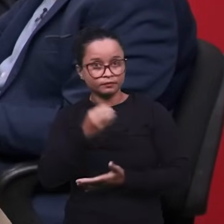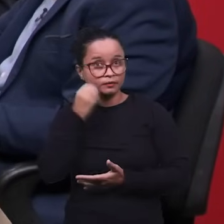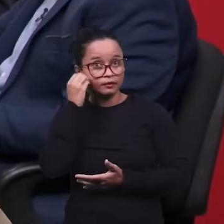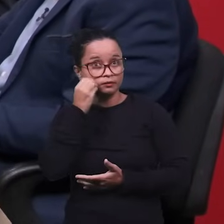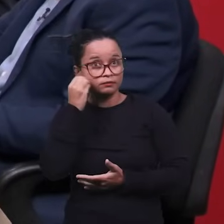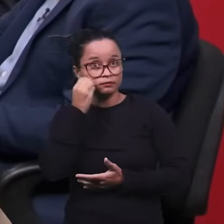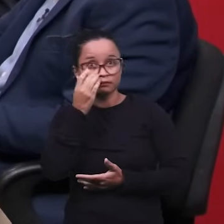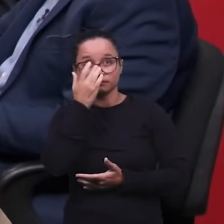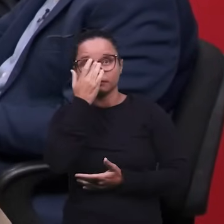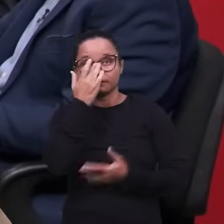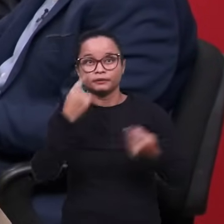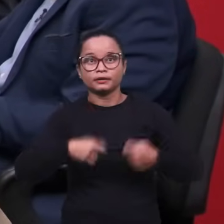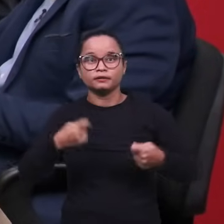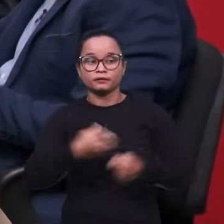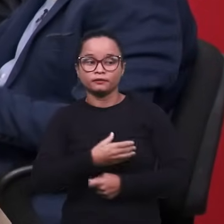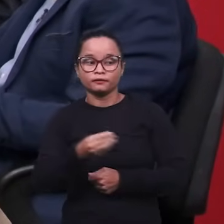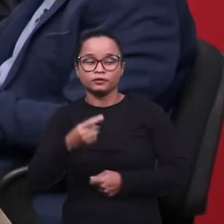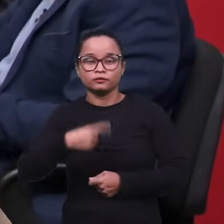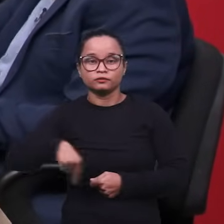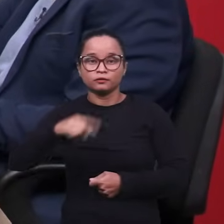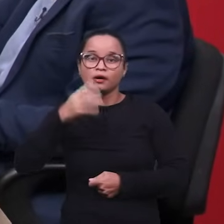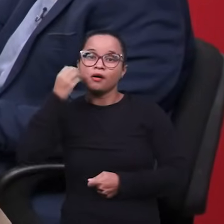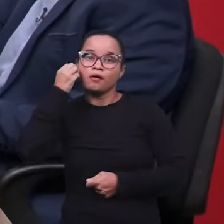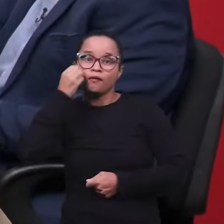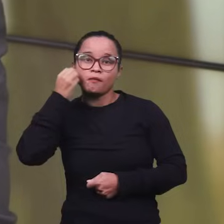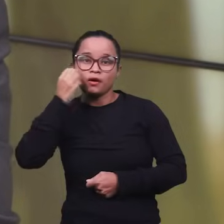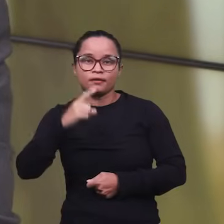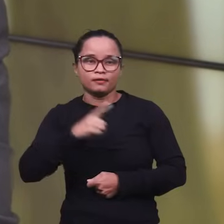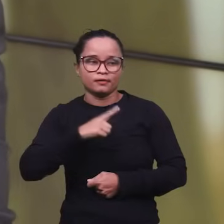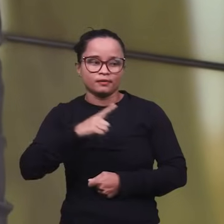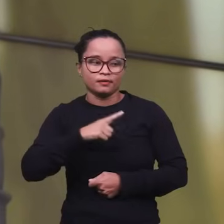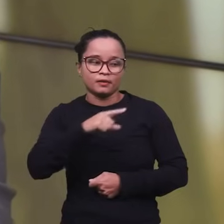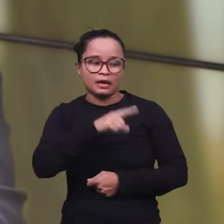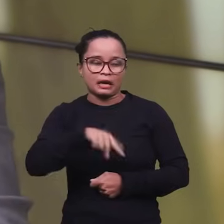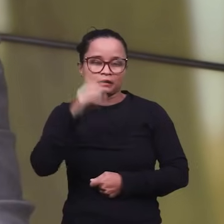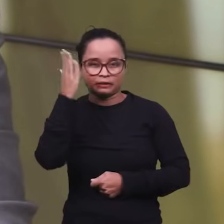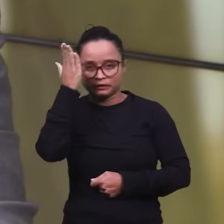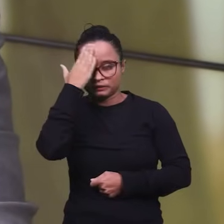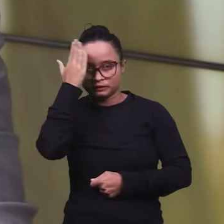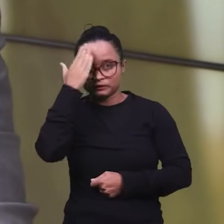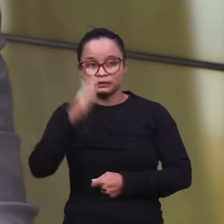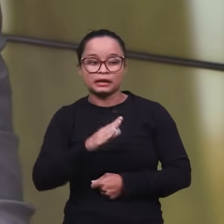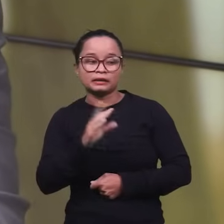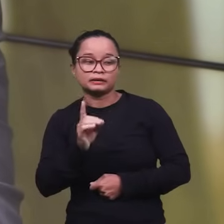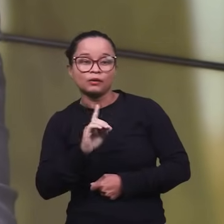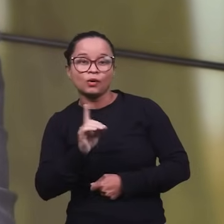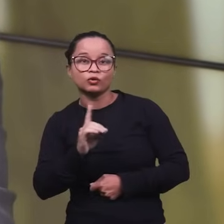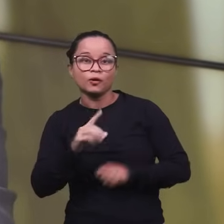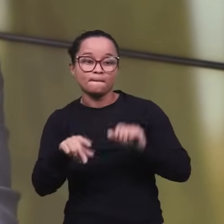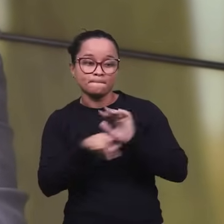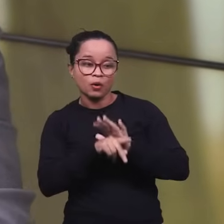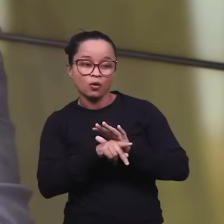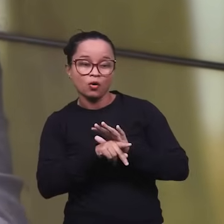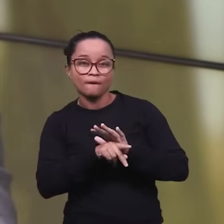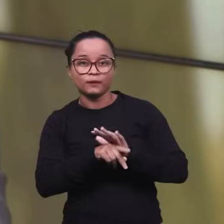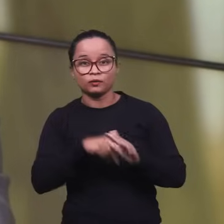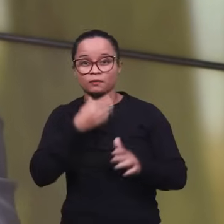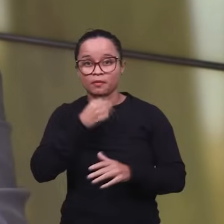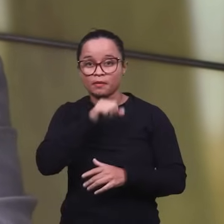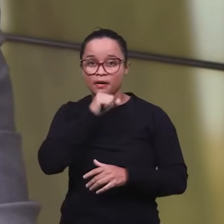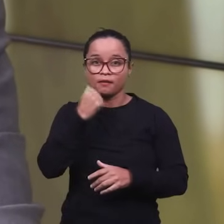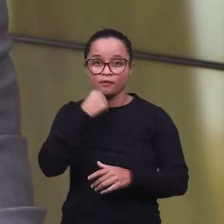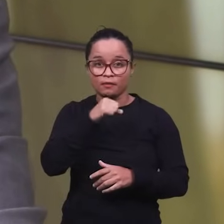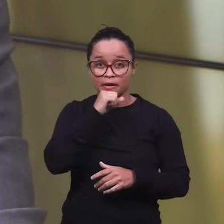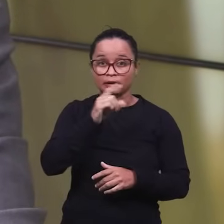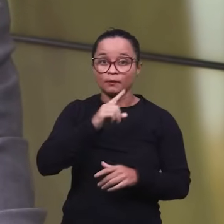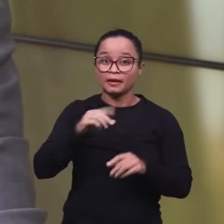experiência. A gente tem que levar os nossos filhos a uma experiência para que eles entendam que aqui não é um não seu, é um conselho da